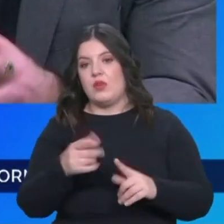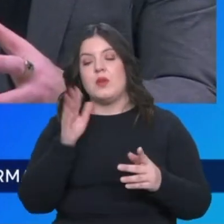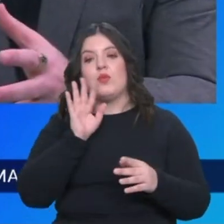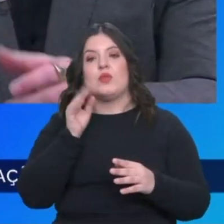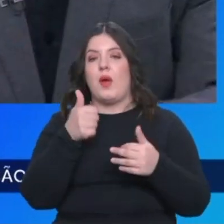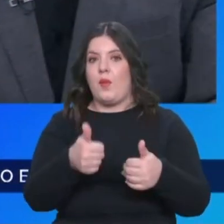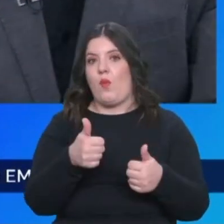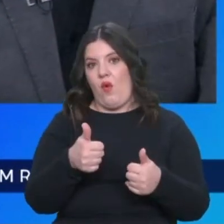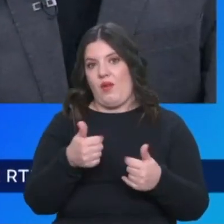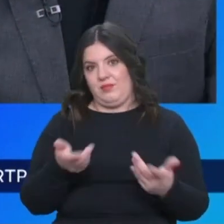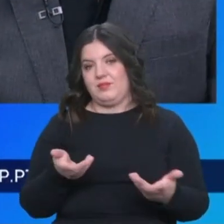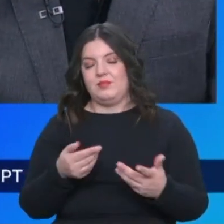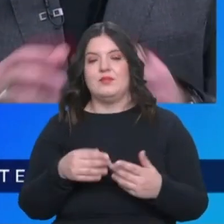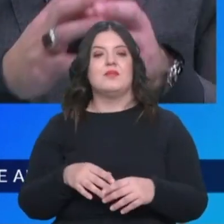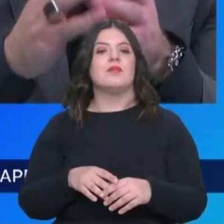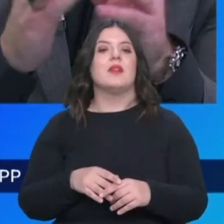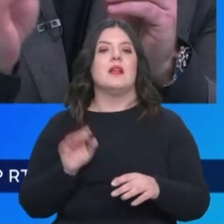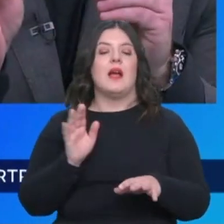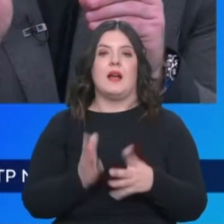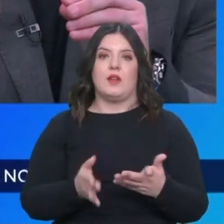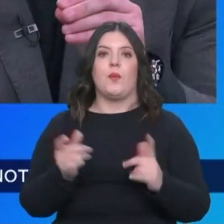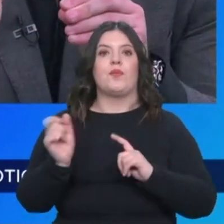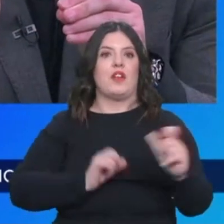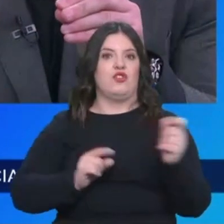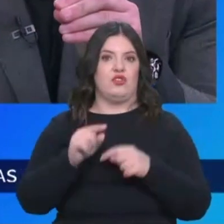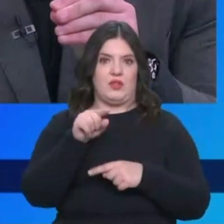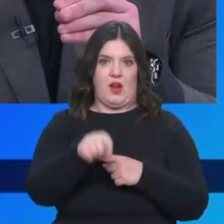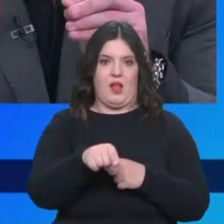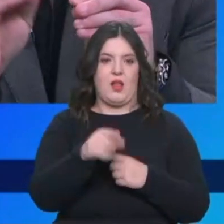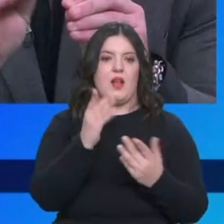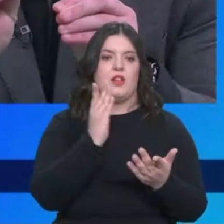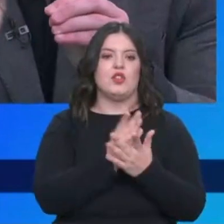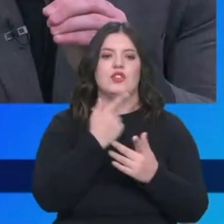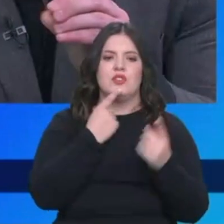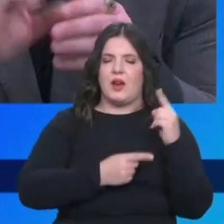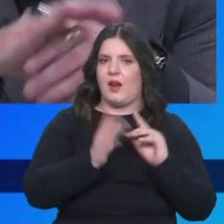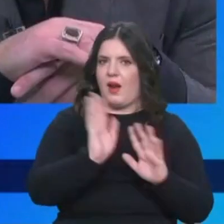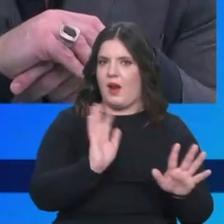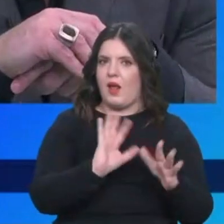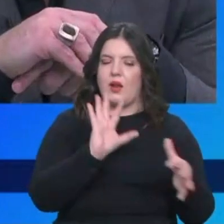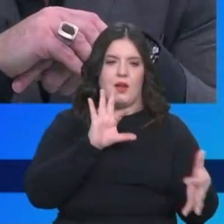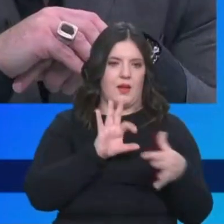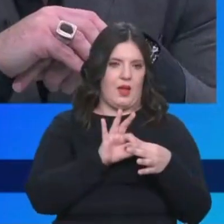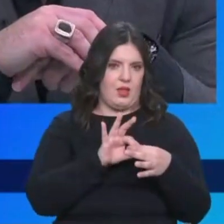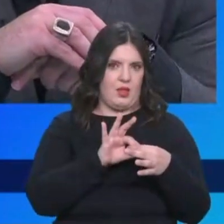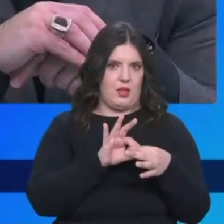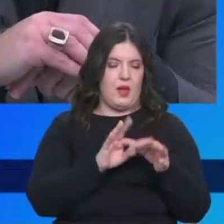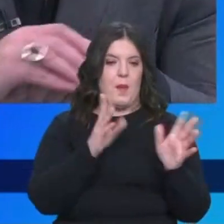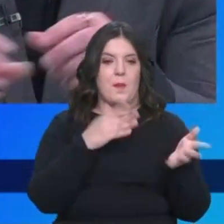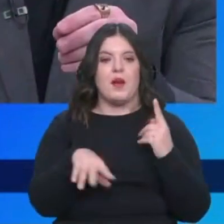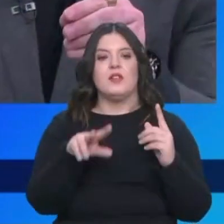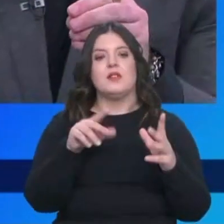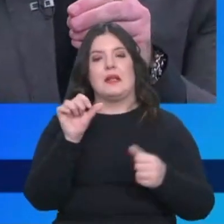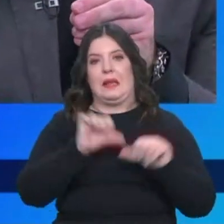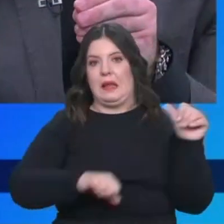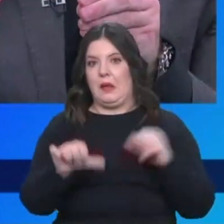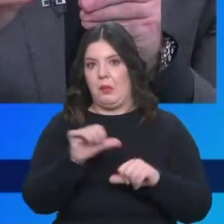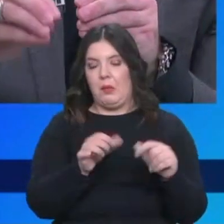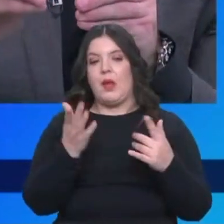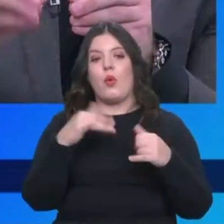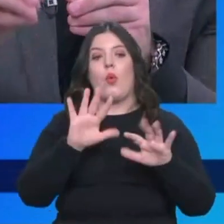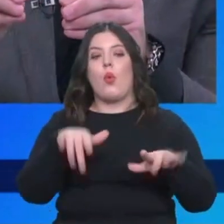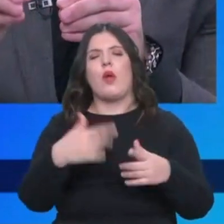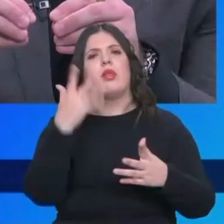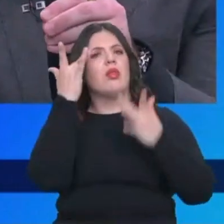boa, digamos assim. E, portanto, esta estrela não só é estranha do ponto de vista da sua questão química, como, quando pegamos